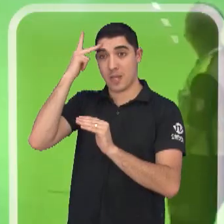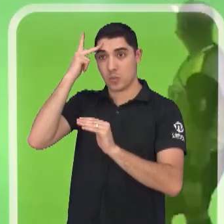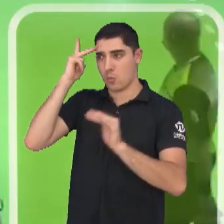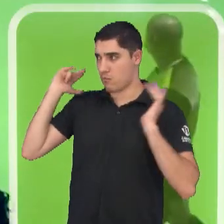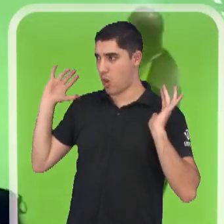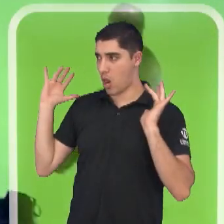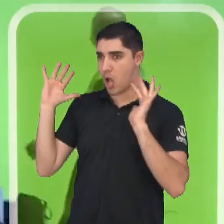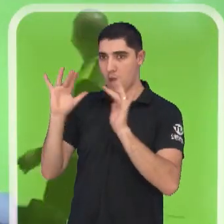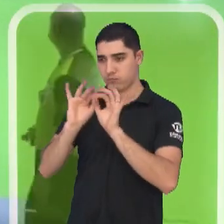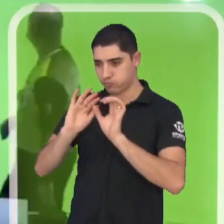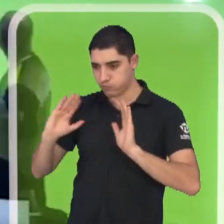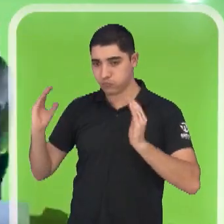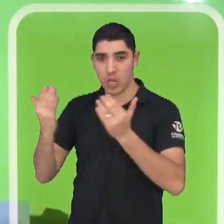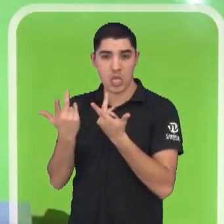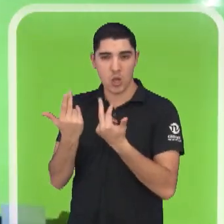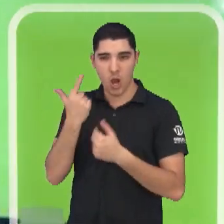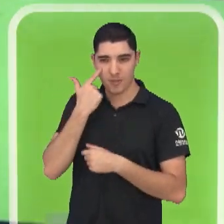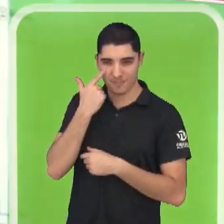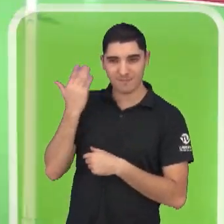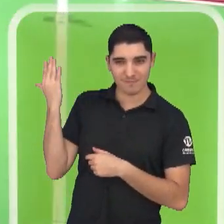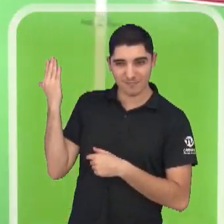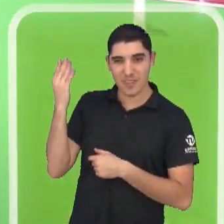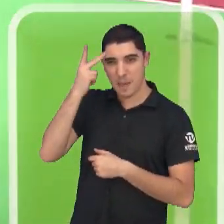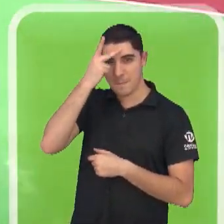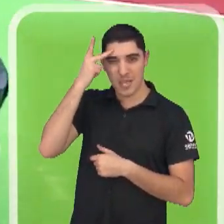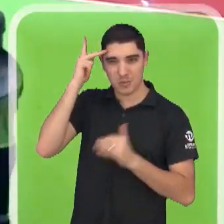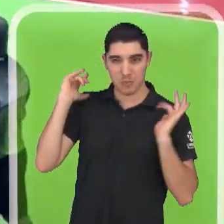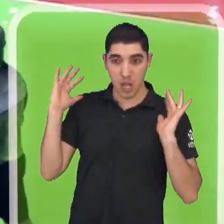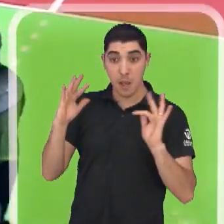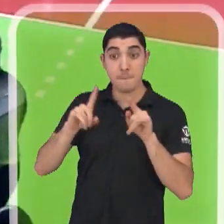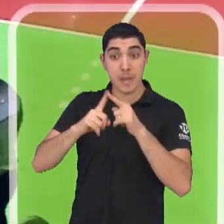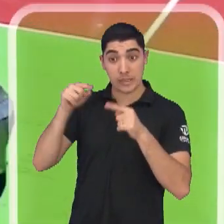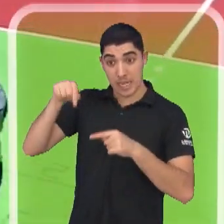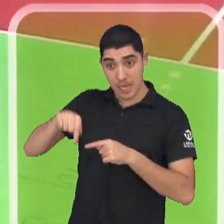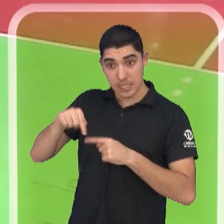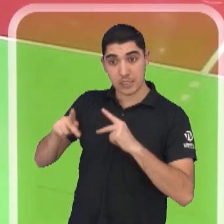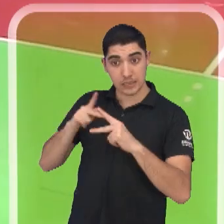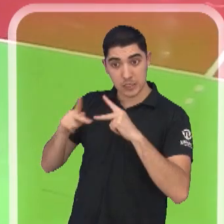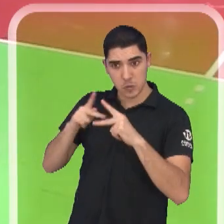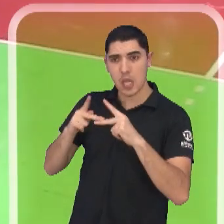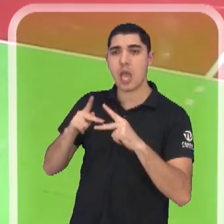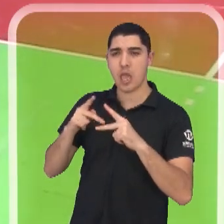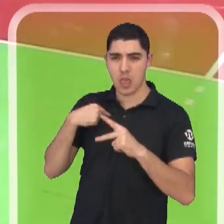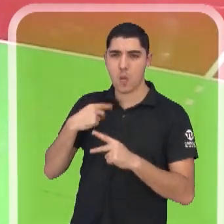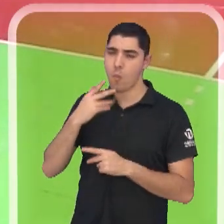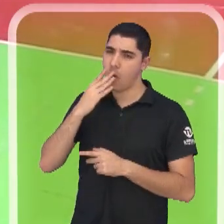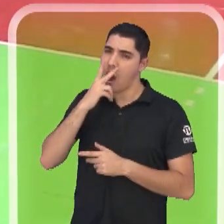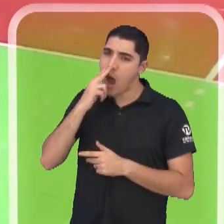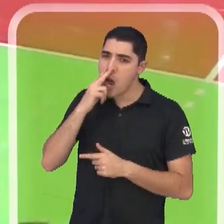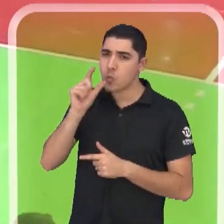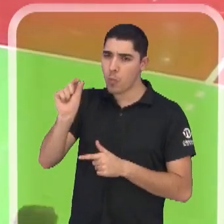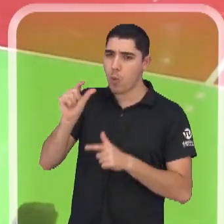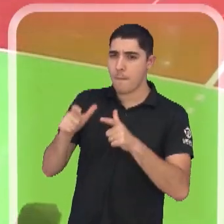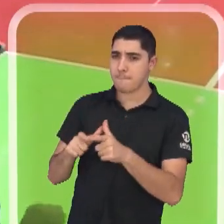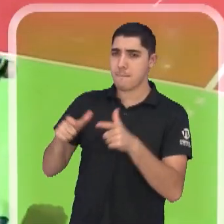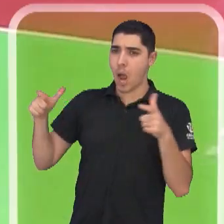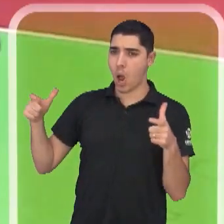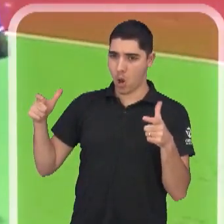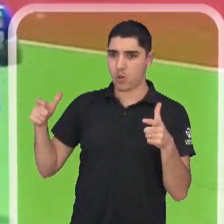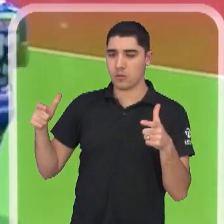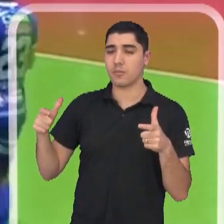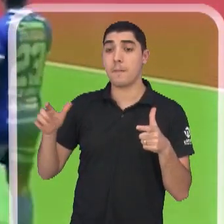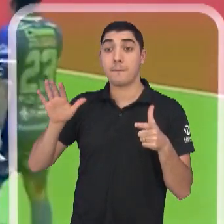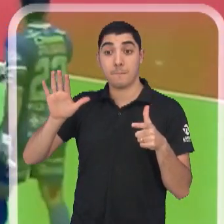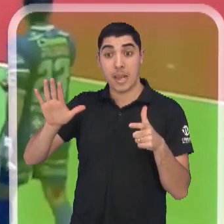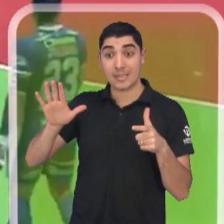Ginásio São José assim como o ginásio lá de Dracena O Tênis Clube O Tênis Clube acredito que seja um pouquinho maior que esse ginásio mas mesmo